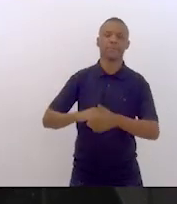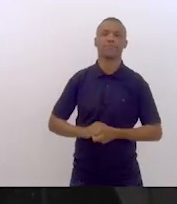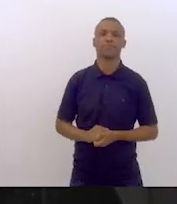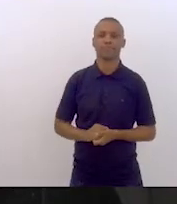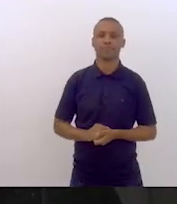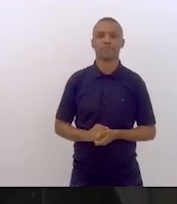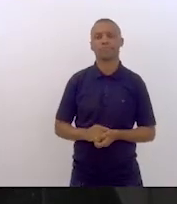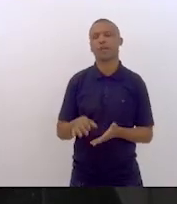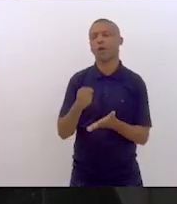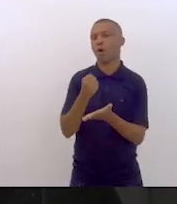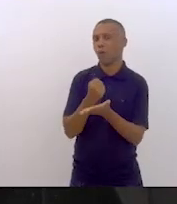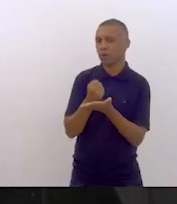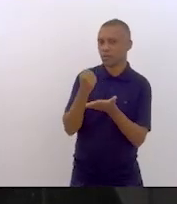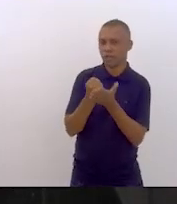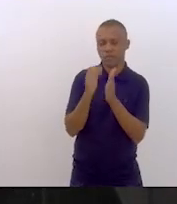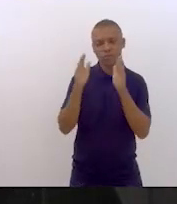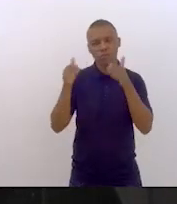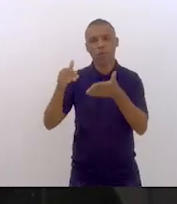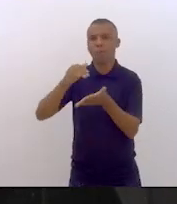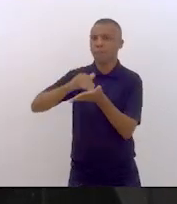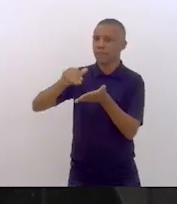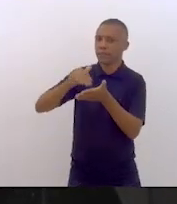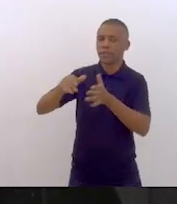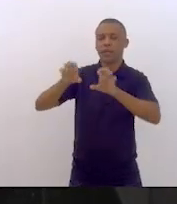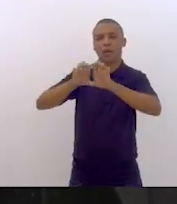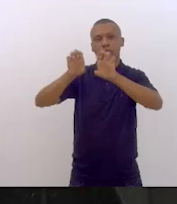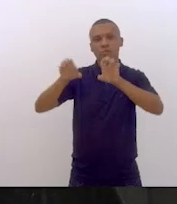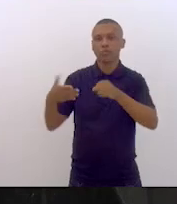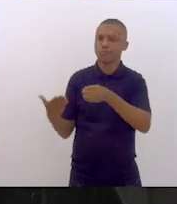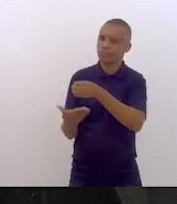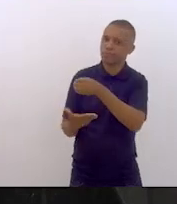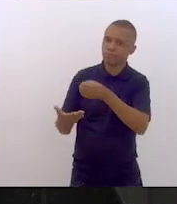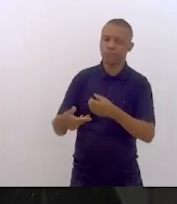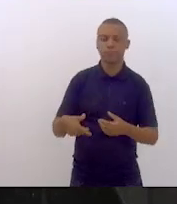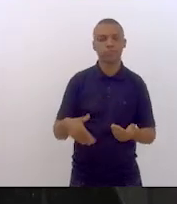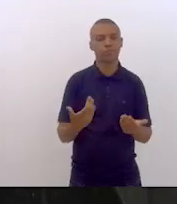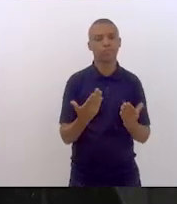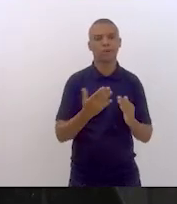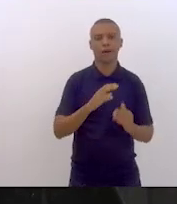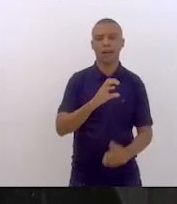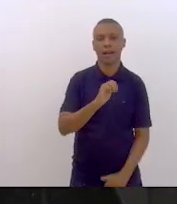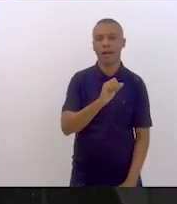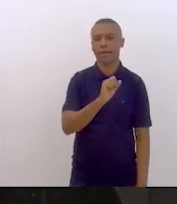contratados com a secretaria de infraestrutura com a casa civil